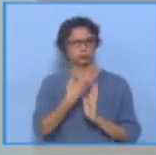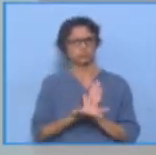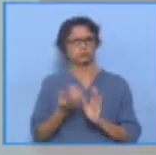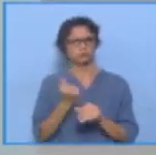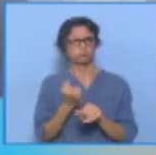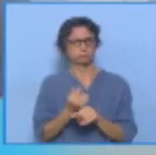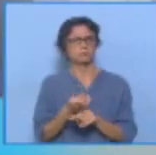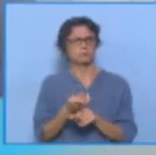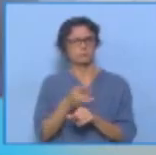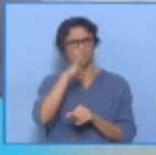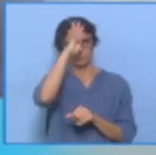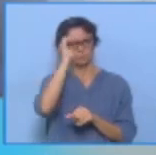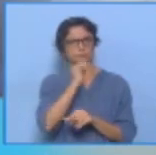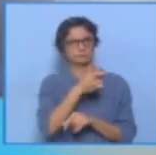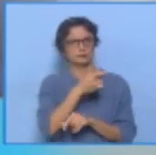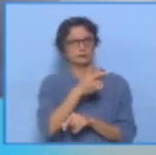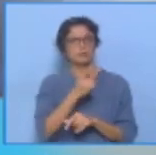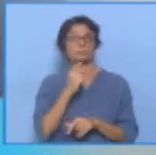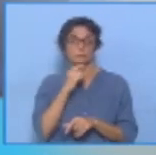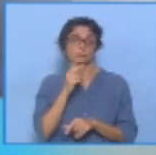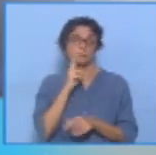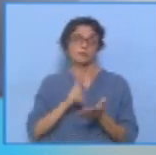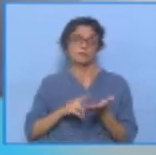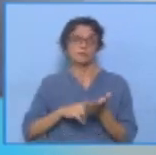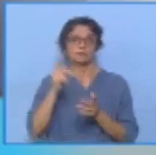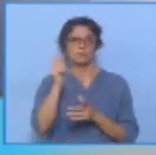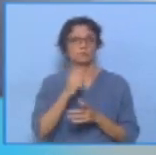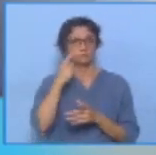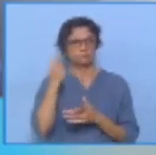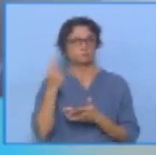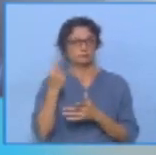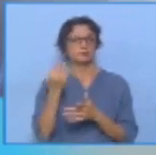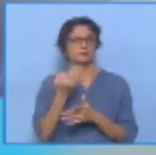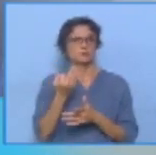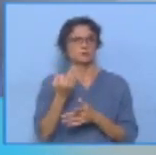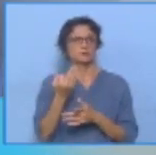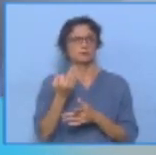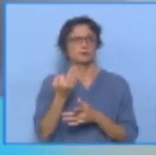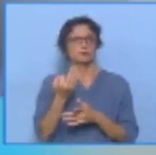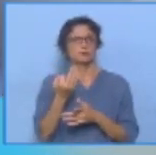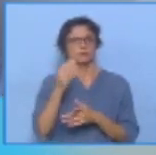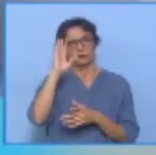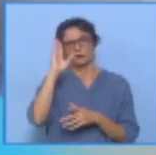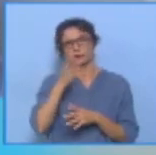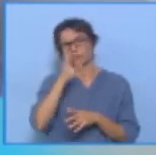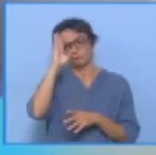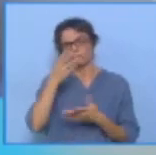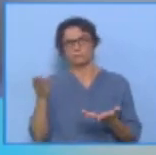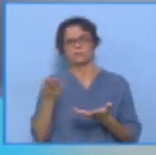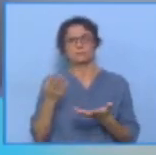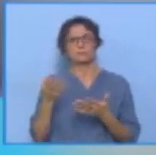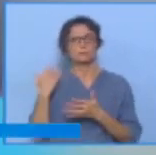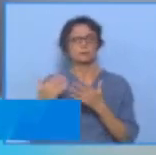Vai ser um mês especial, sem dúvida, tendo em consideração que já se sabia, para Portugal chamou desde logo a atenção